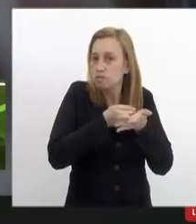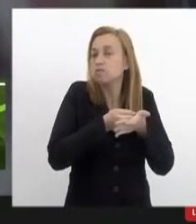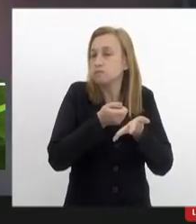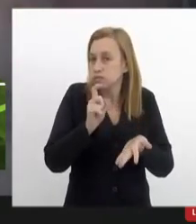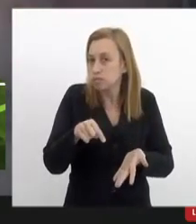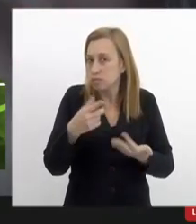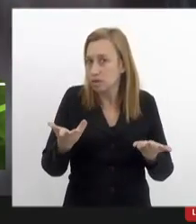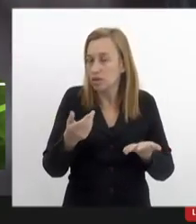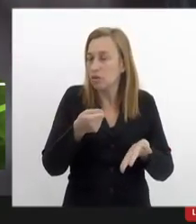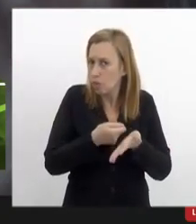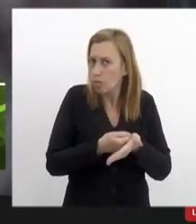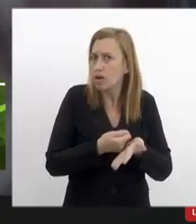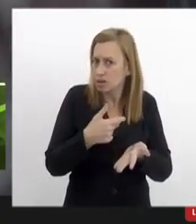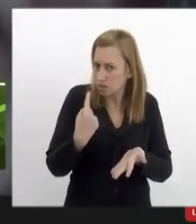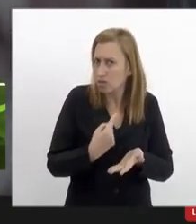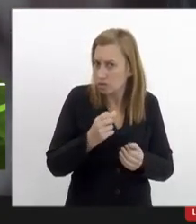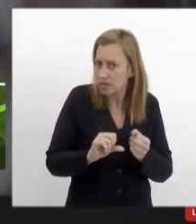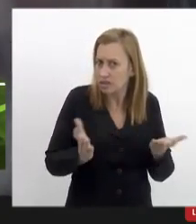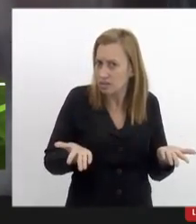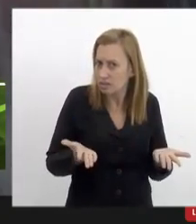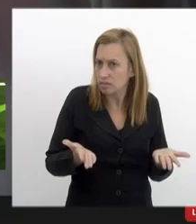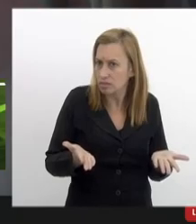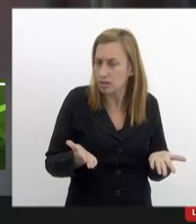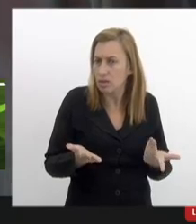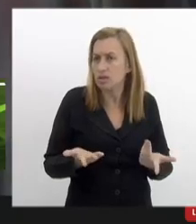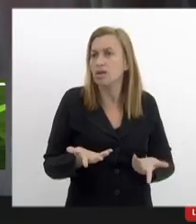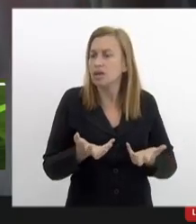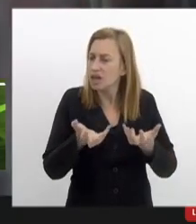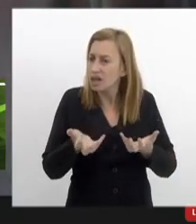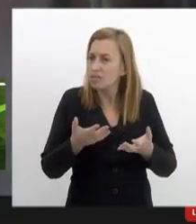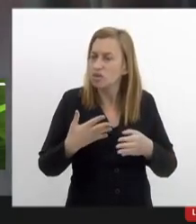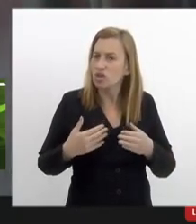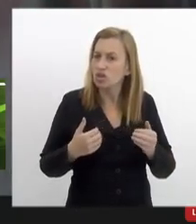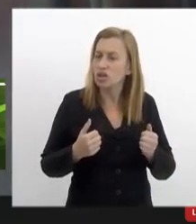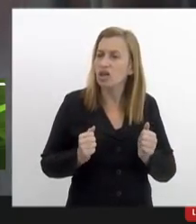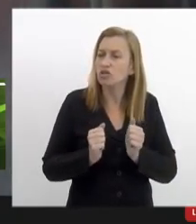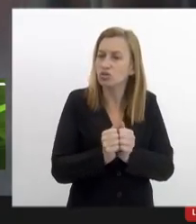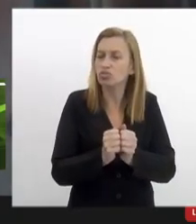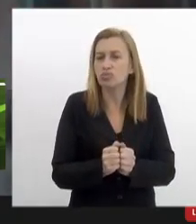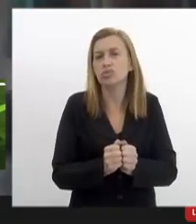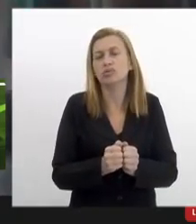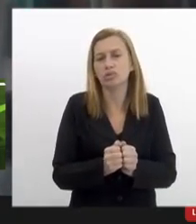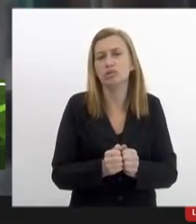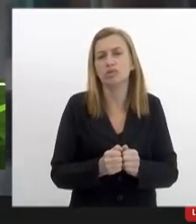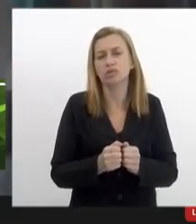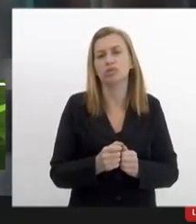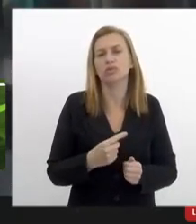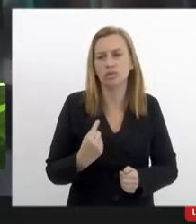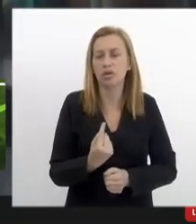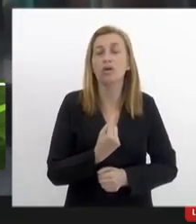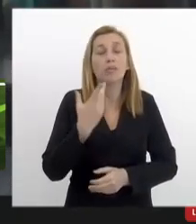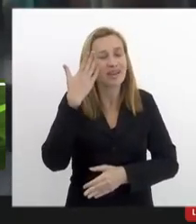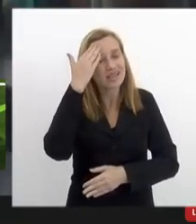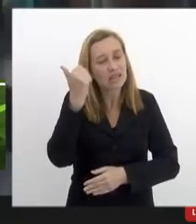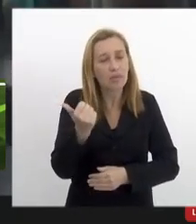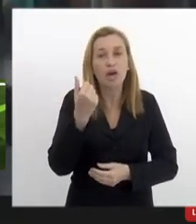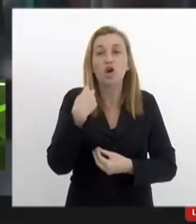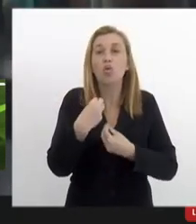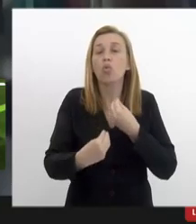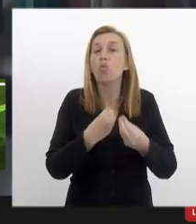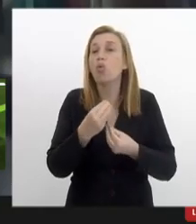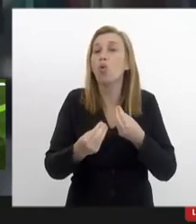É cobrança que a gente está fazendo, que a gente quer que chegue junto até nós, entendeu? Para saber como